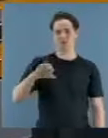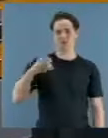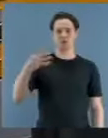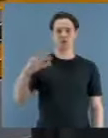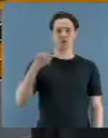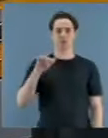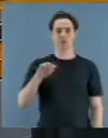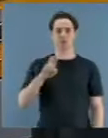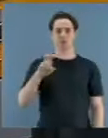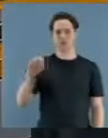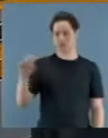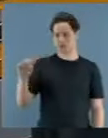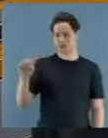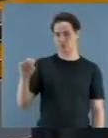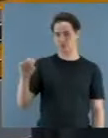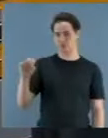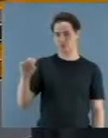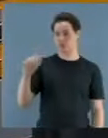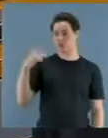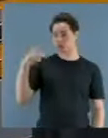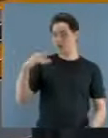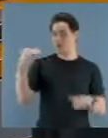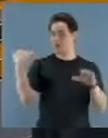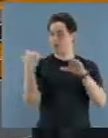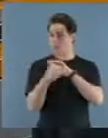694.500. Só de TED que o senhor enviou.